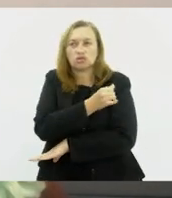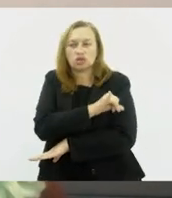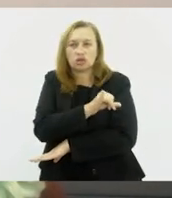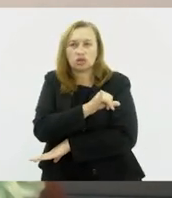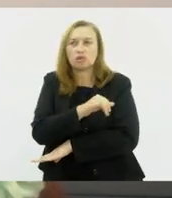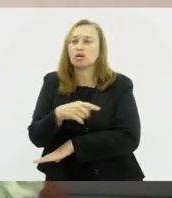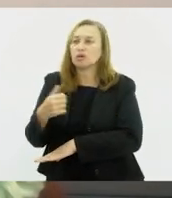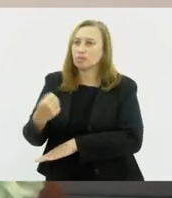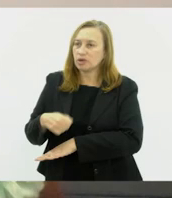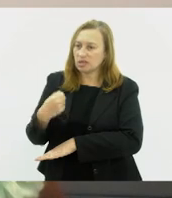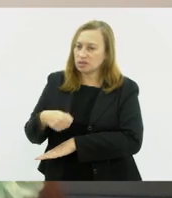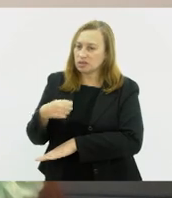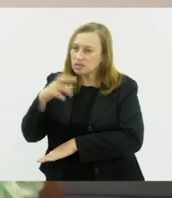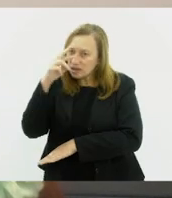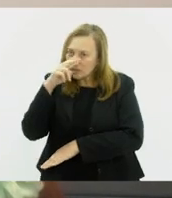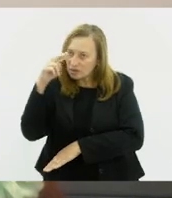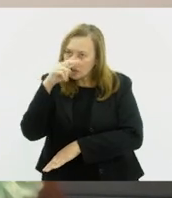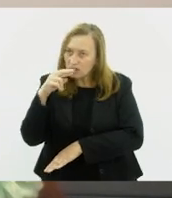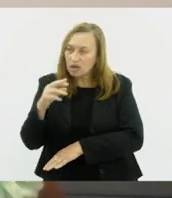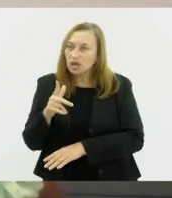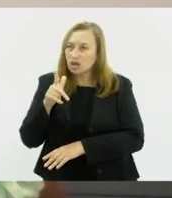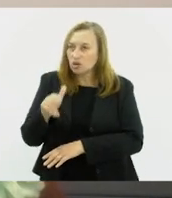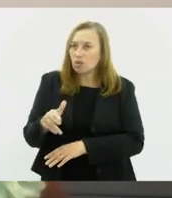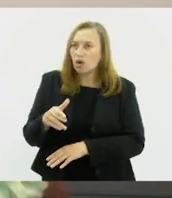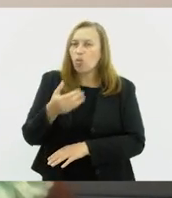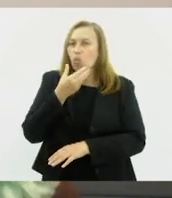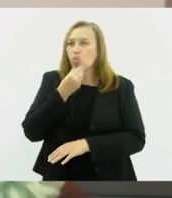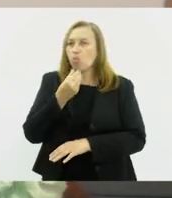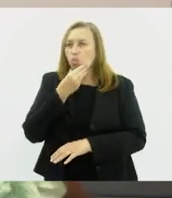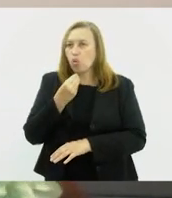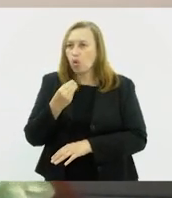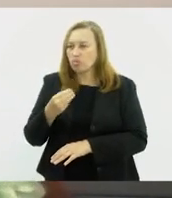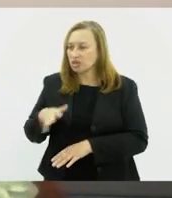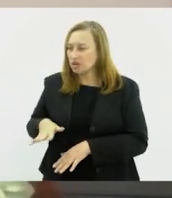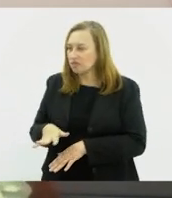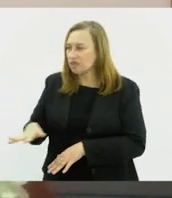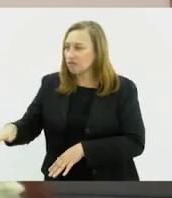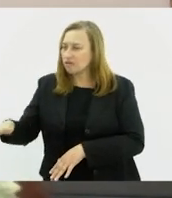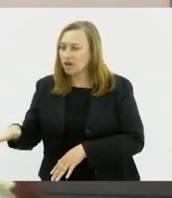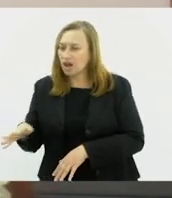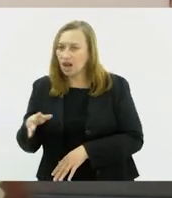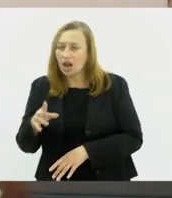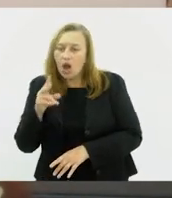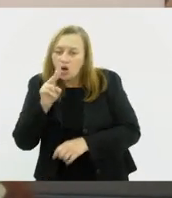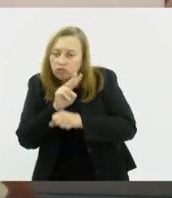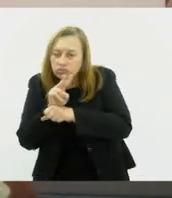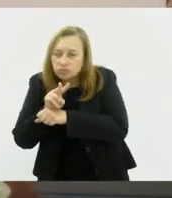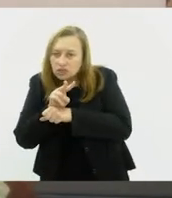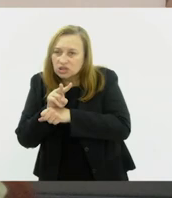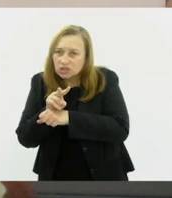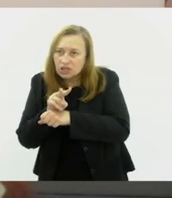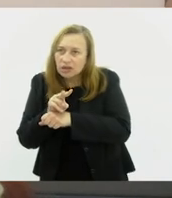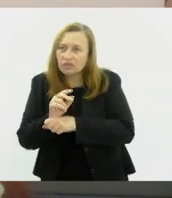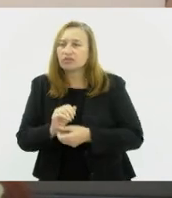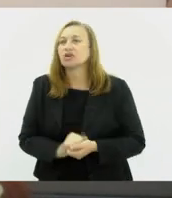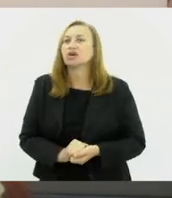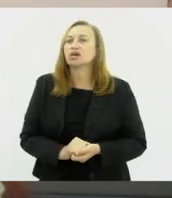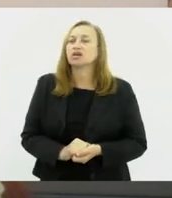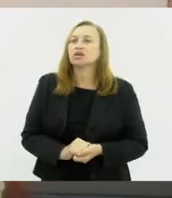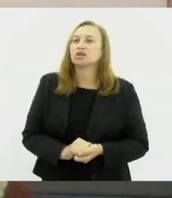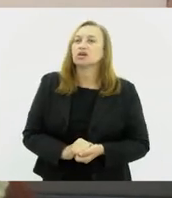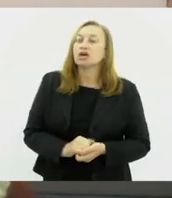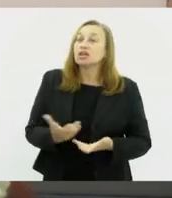morro que tá com fuzil para proteger aquela carguinha de 2 kg a carga de toneladas que vem do Paraguai tem a